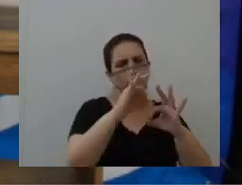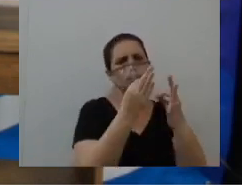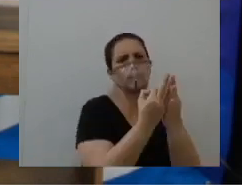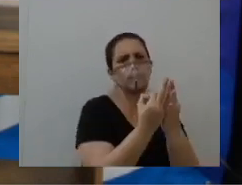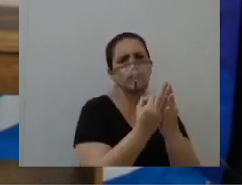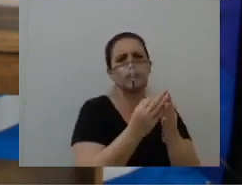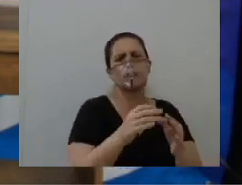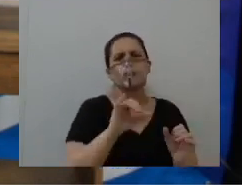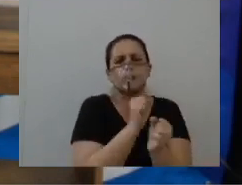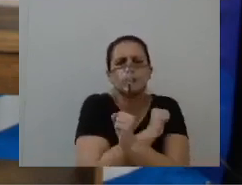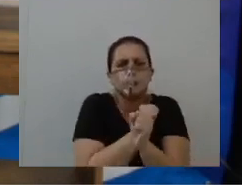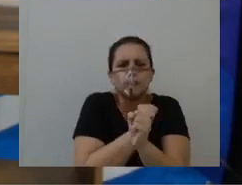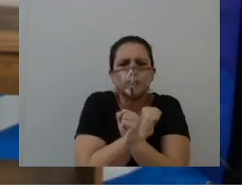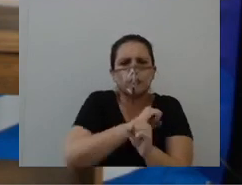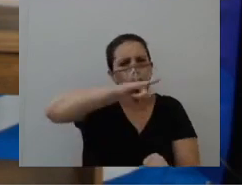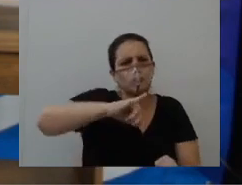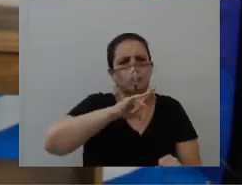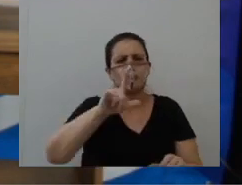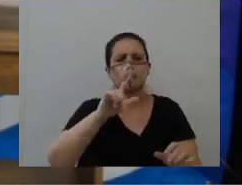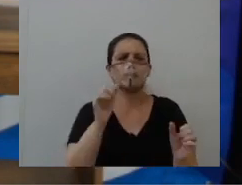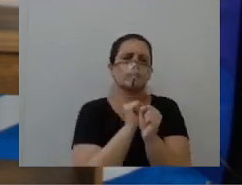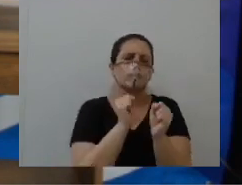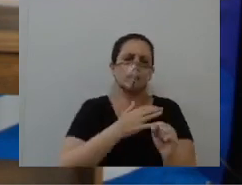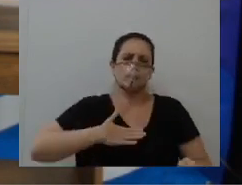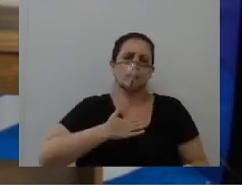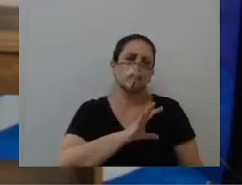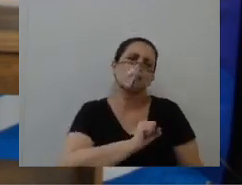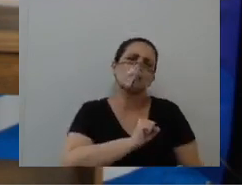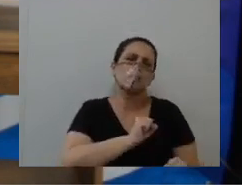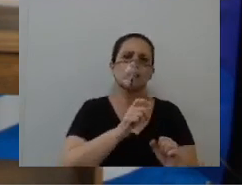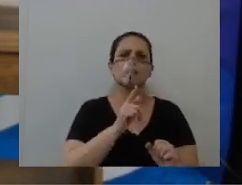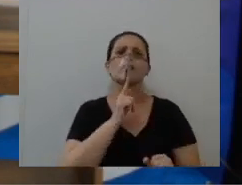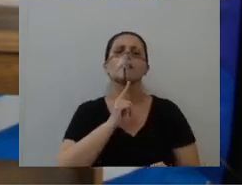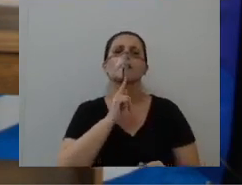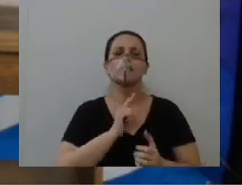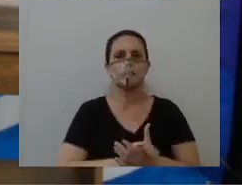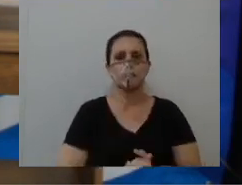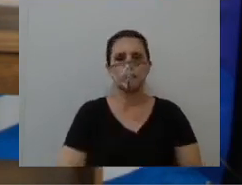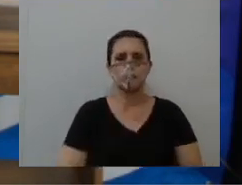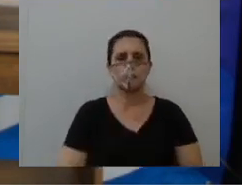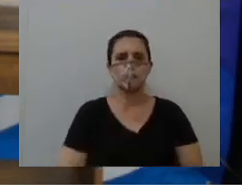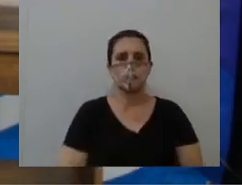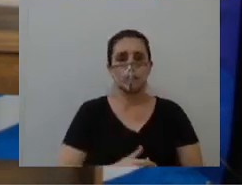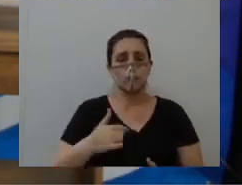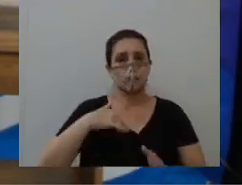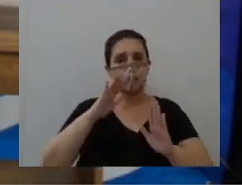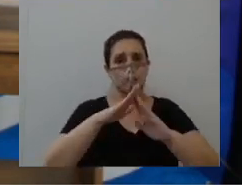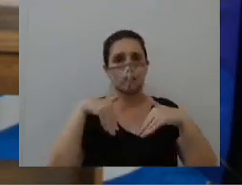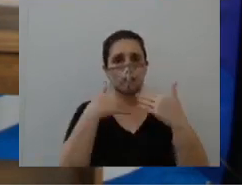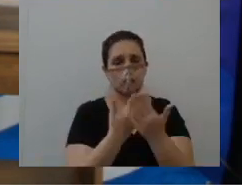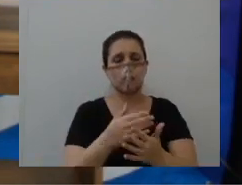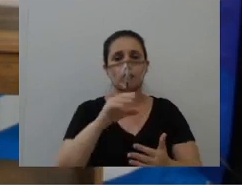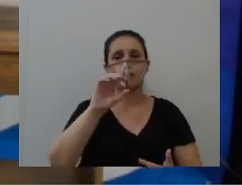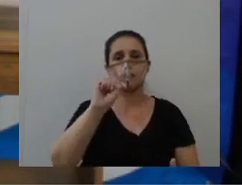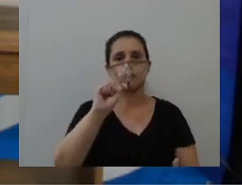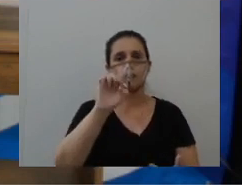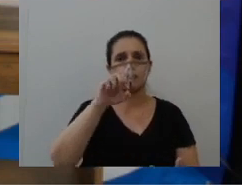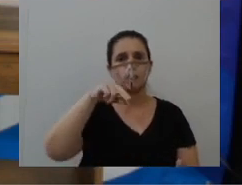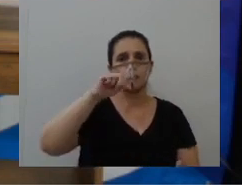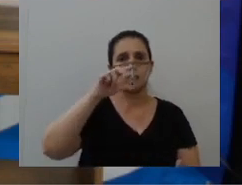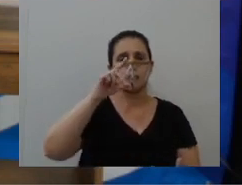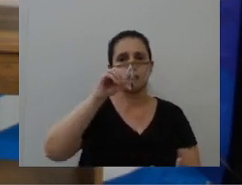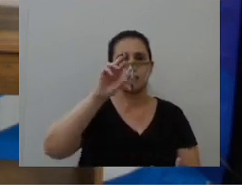de Inverno é uma delícia, o friozinho, gosto muito de Garanhuns. Tá? Olha lá. Sou da escola Senador Aderbal Jurema.